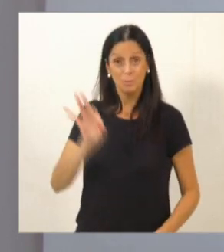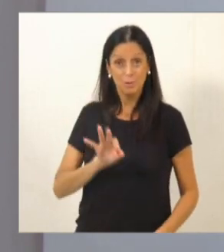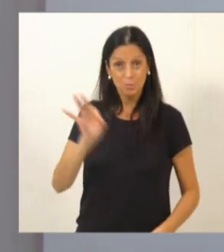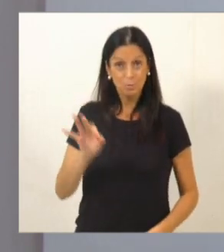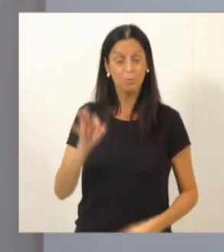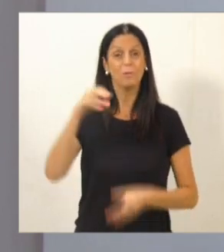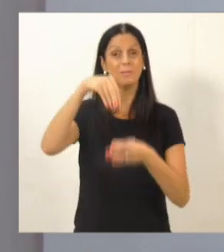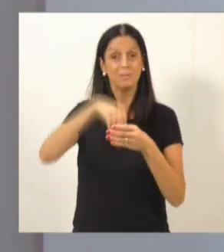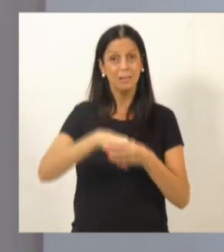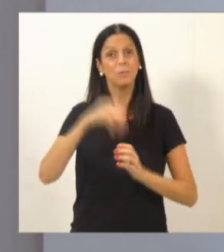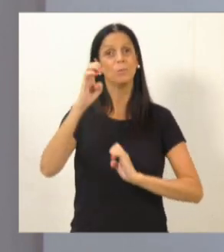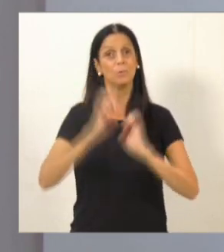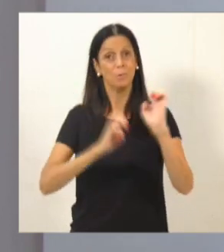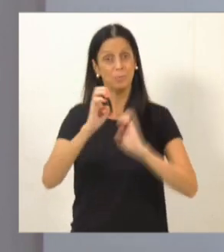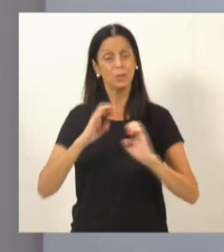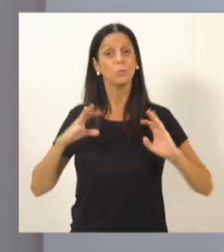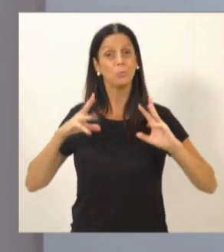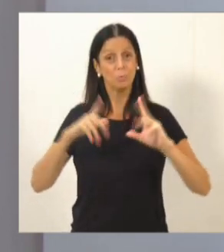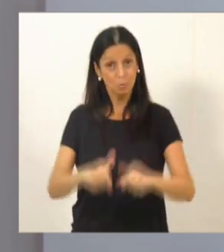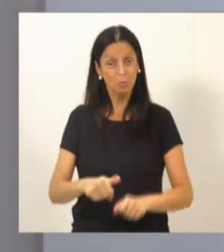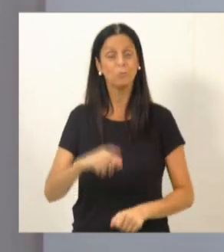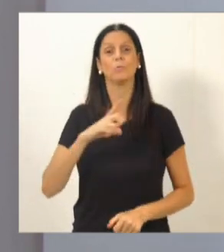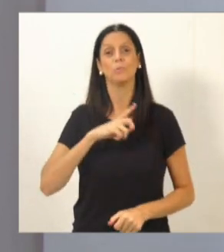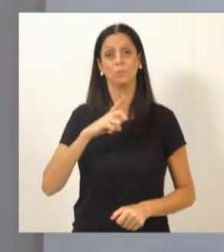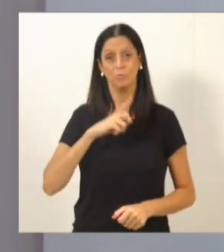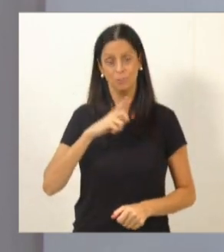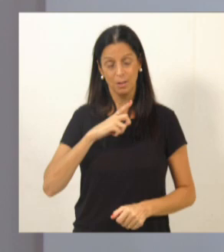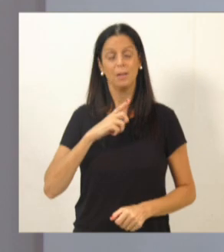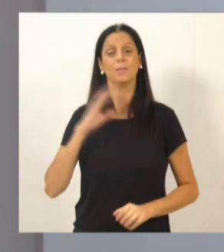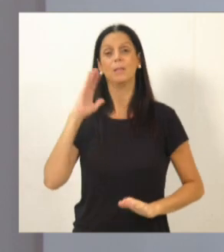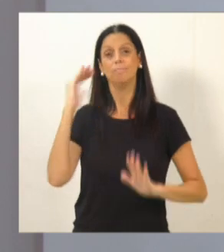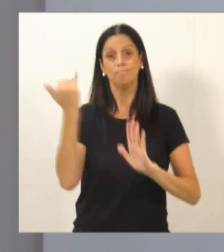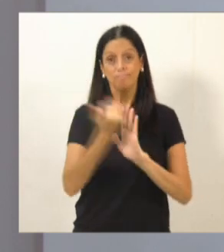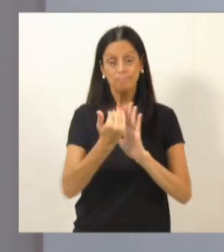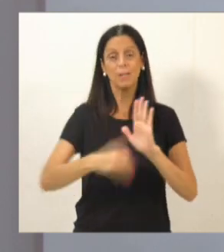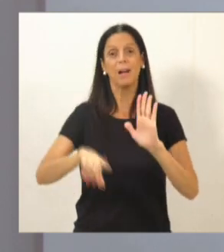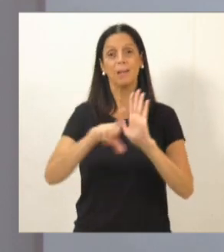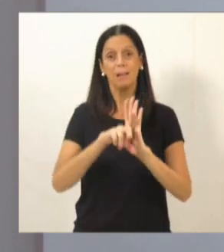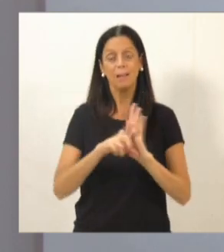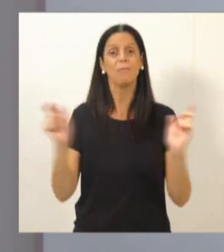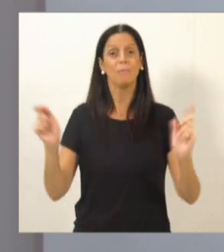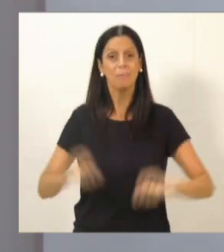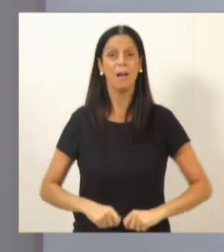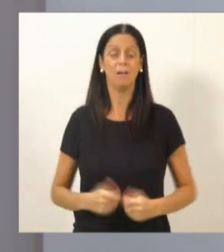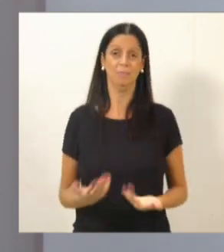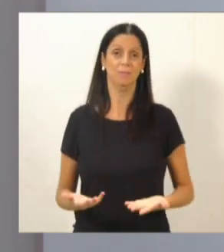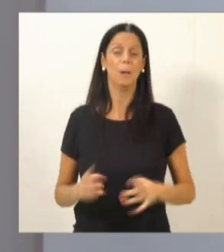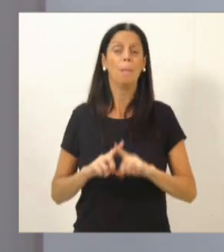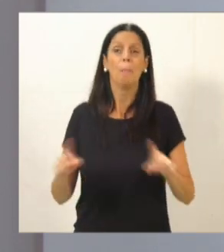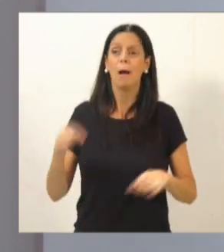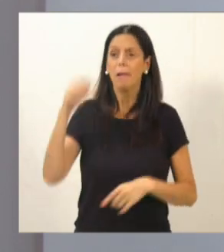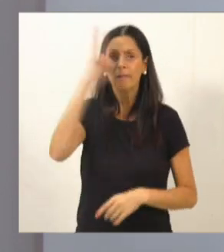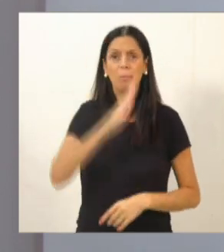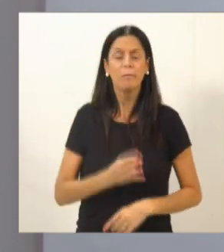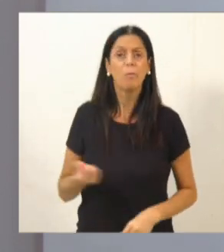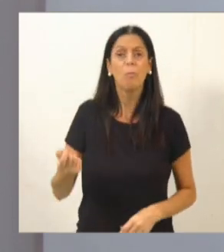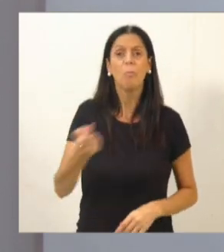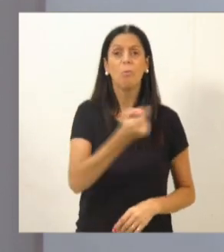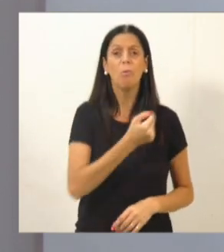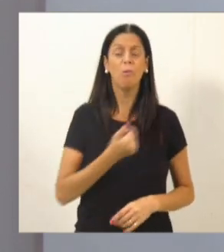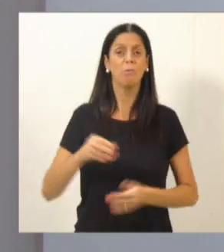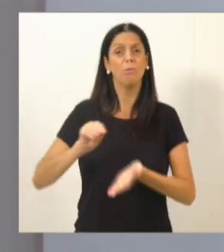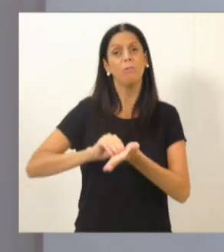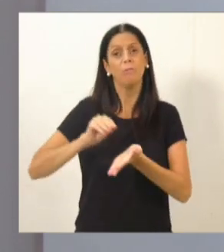a lei nos 5%, nós teríamos 1 milhão de aprendizes no Brasil. Nós não temos nem 500 mil. Então, dá para dar oportunidade